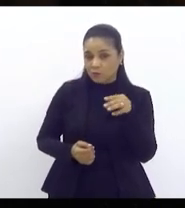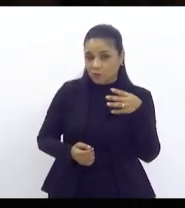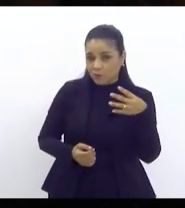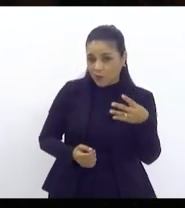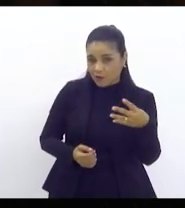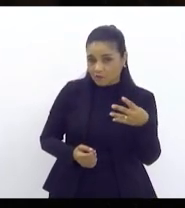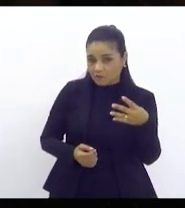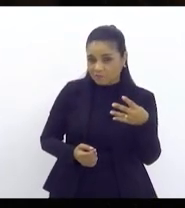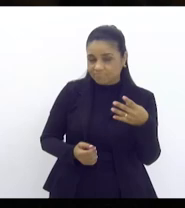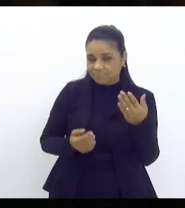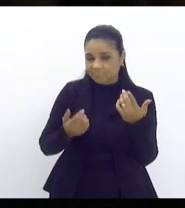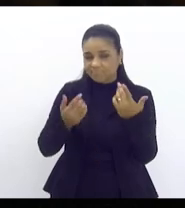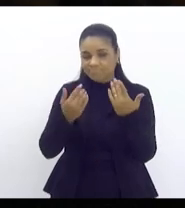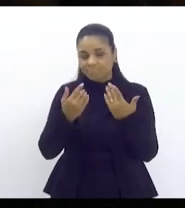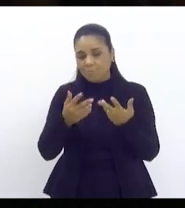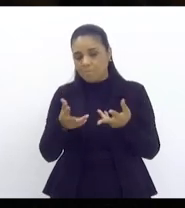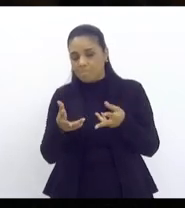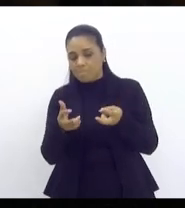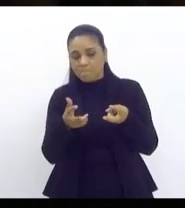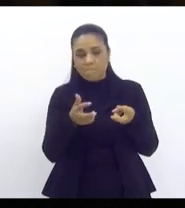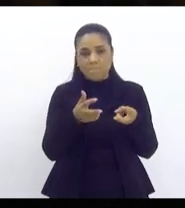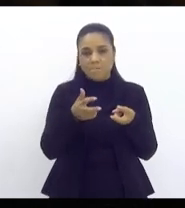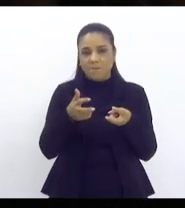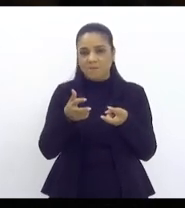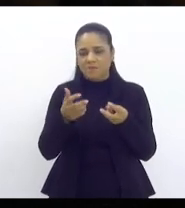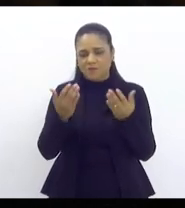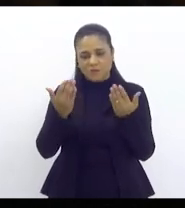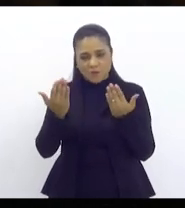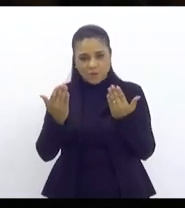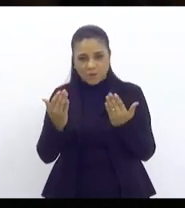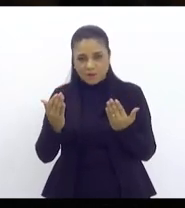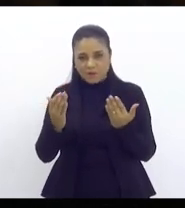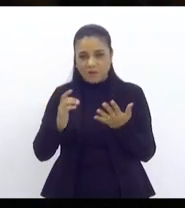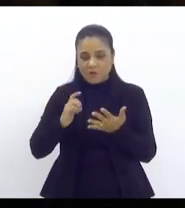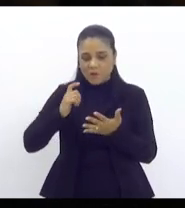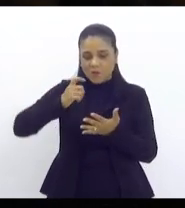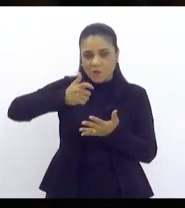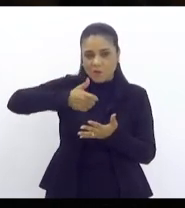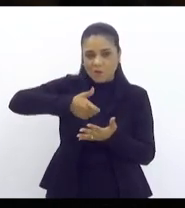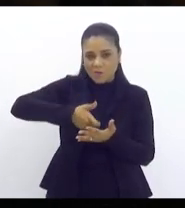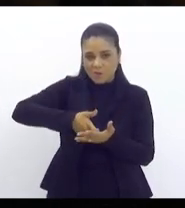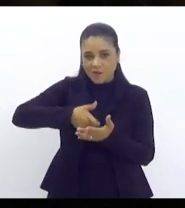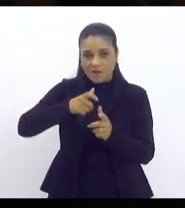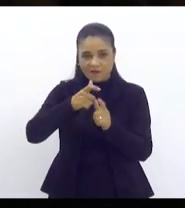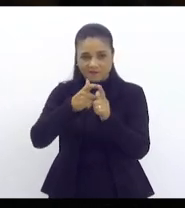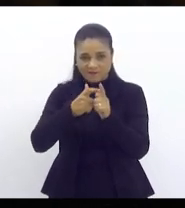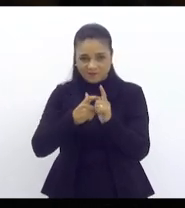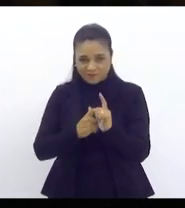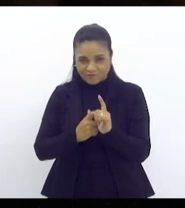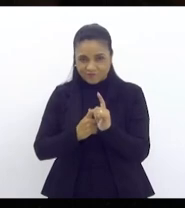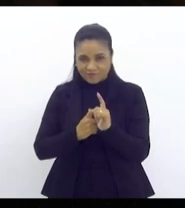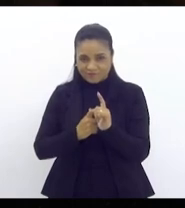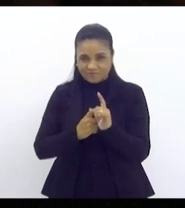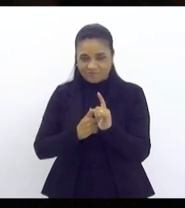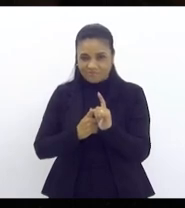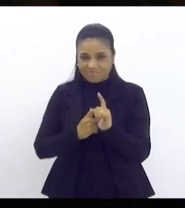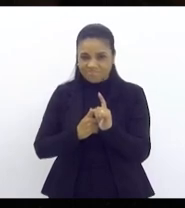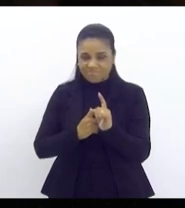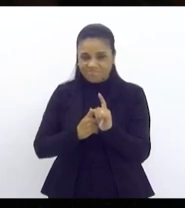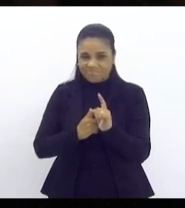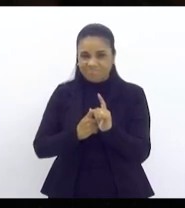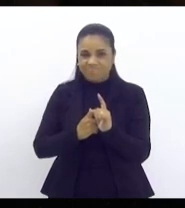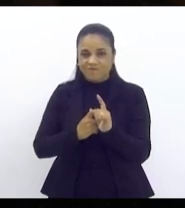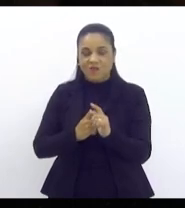já verifica claramente que o pagamento a serviço da dívida é um dos